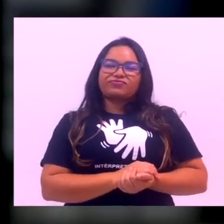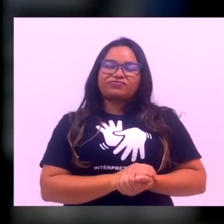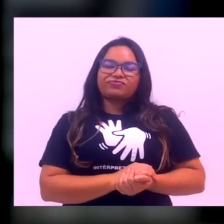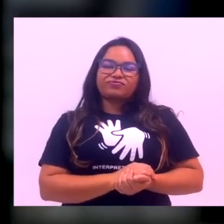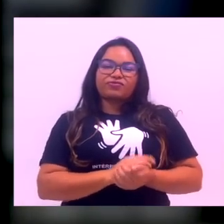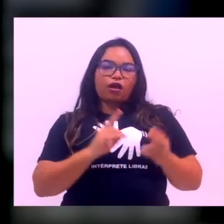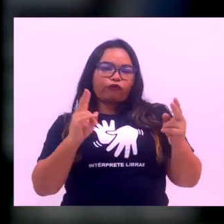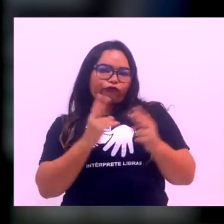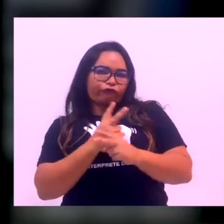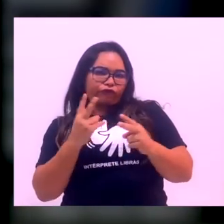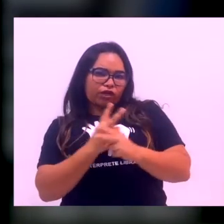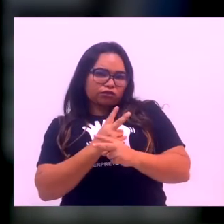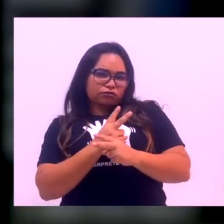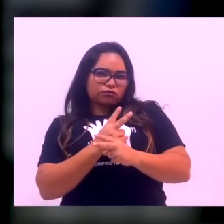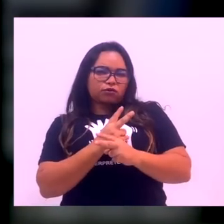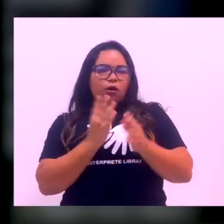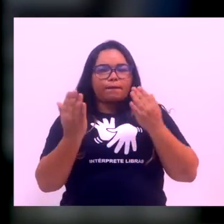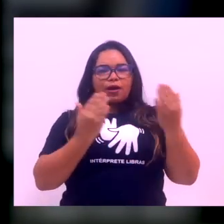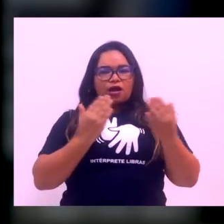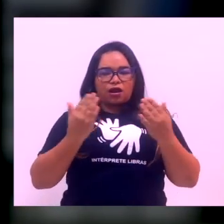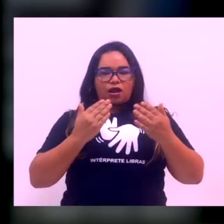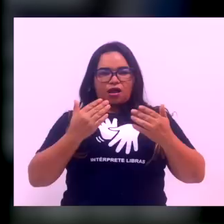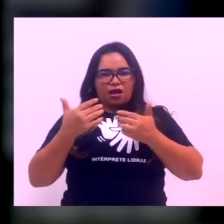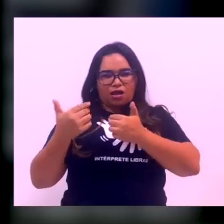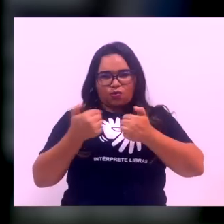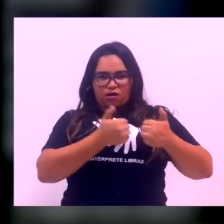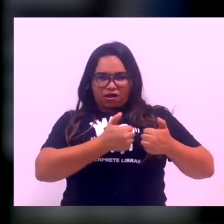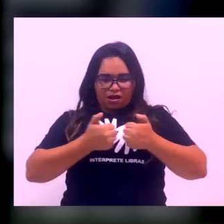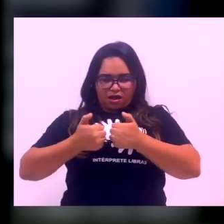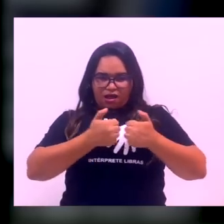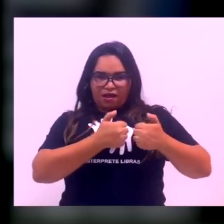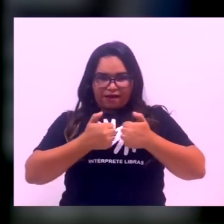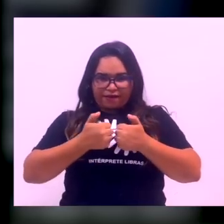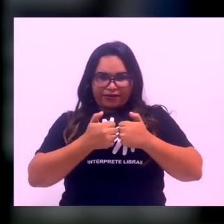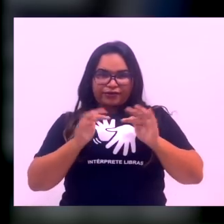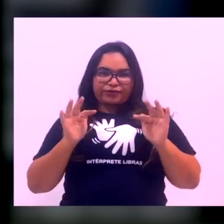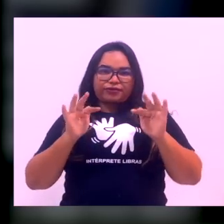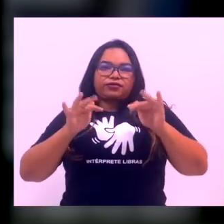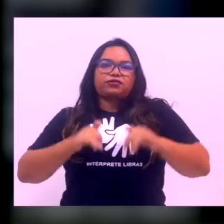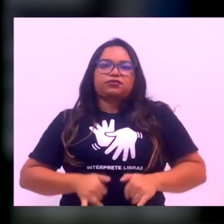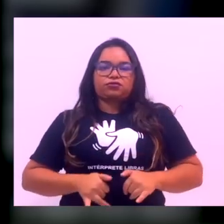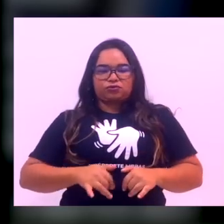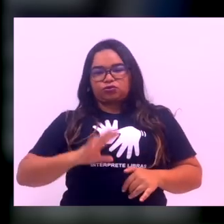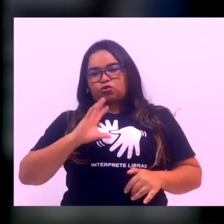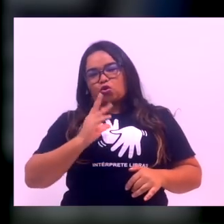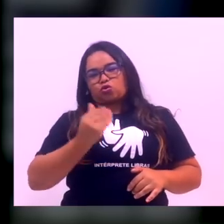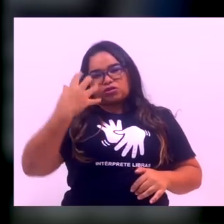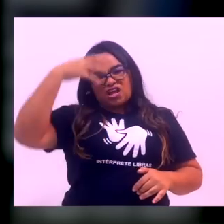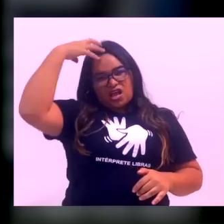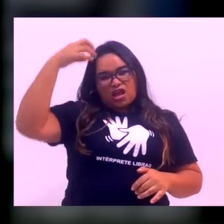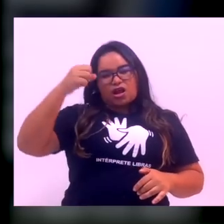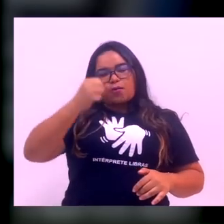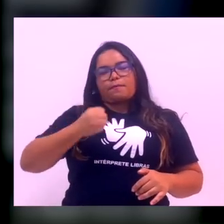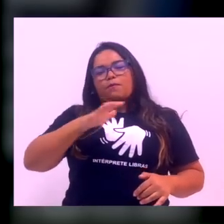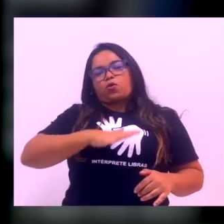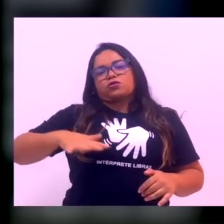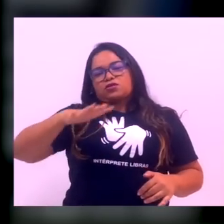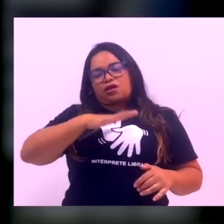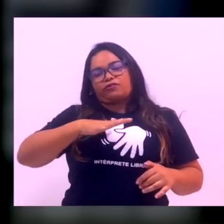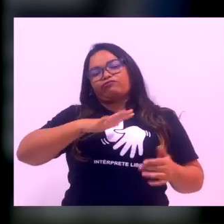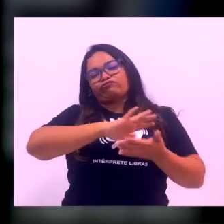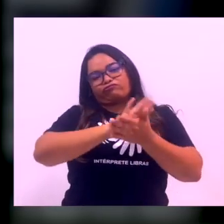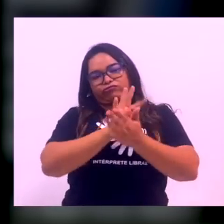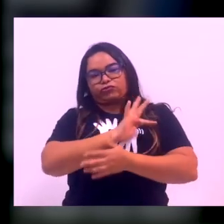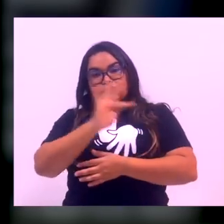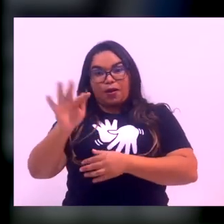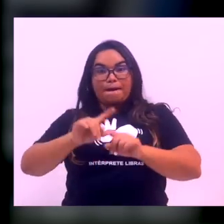vento varreu sem deixar um traço. Isso é muito importante. O vento é um símbolo da guerra. Essa